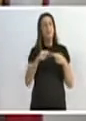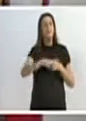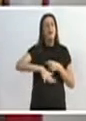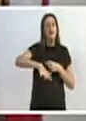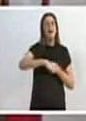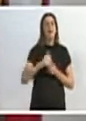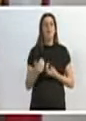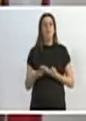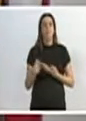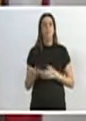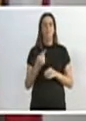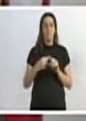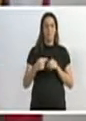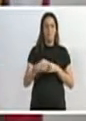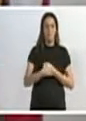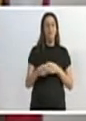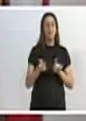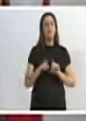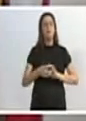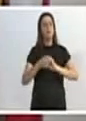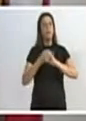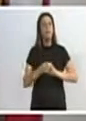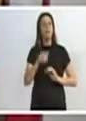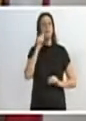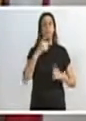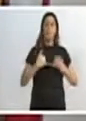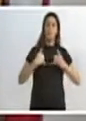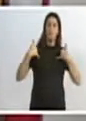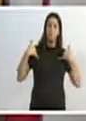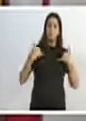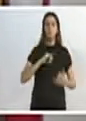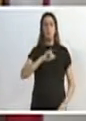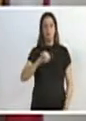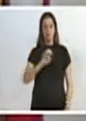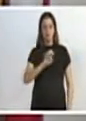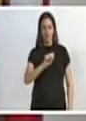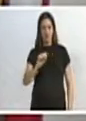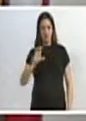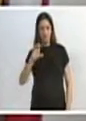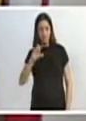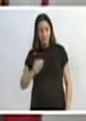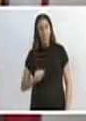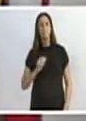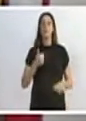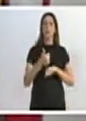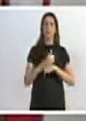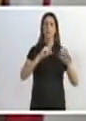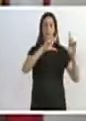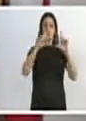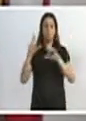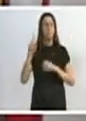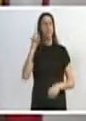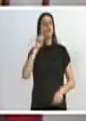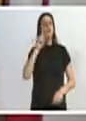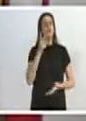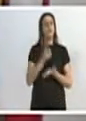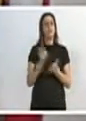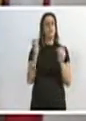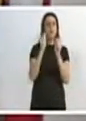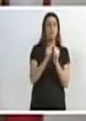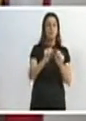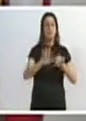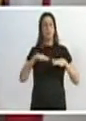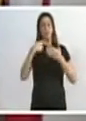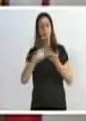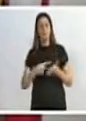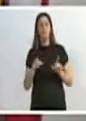presidente, não poderia deixar também de parabenizar a Jéssica pelo seu aniversário, fotógrafa desse parlamento, que convive conosco diariamente, não só nas sessões, mas nas